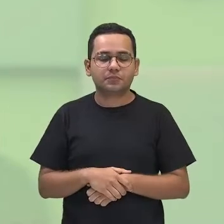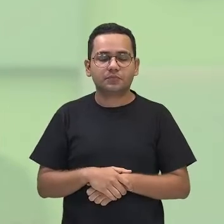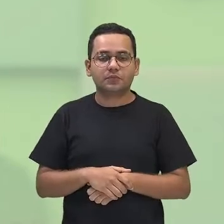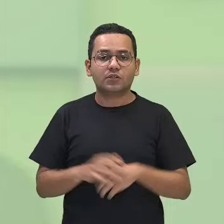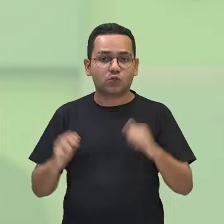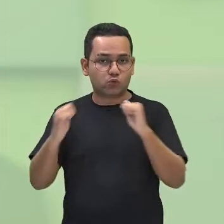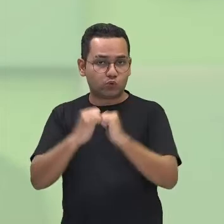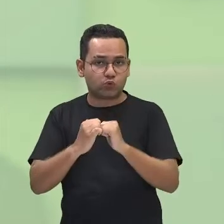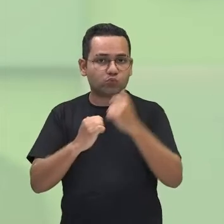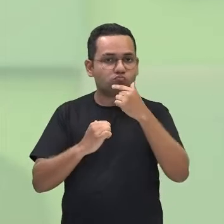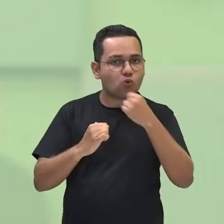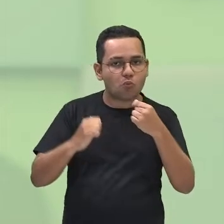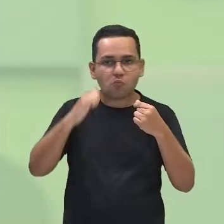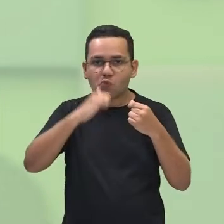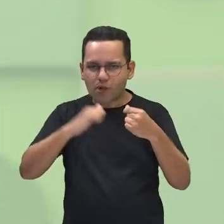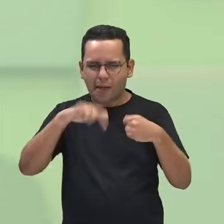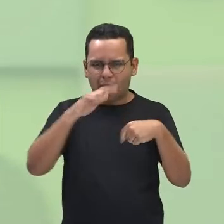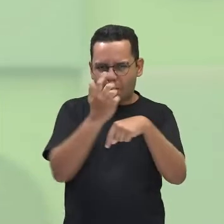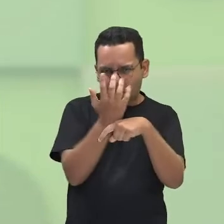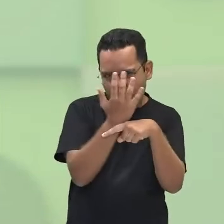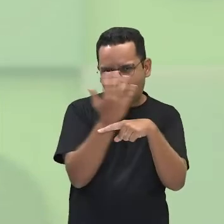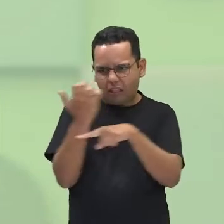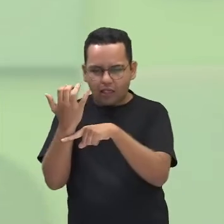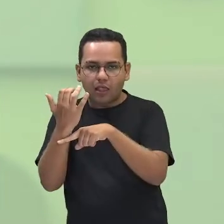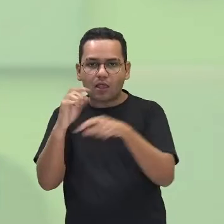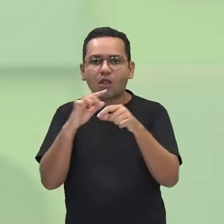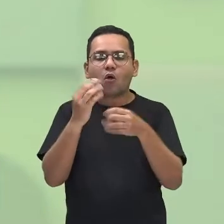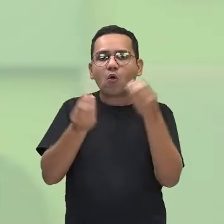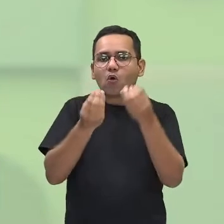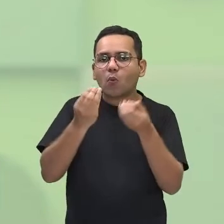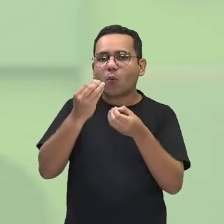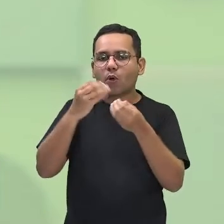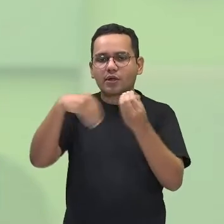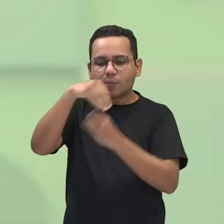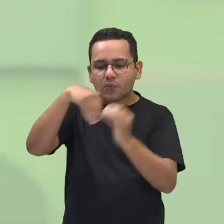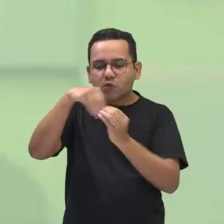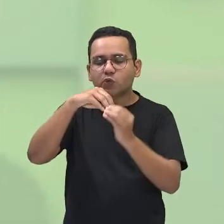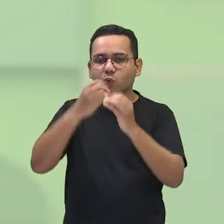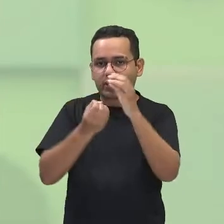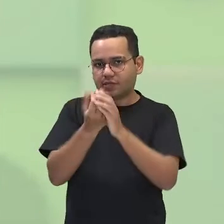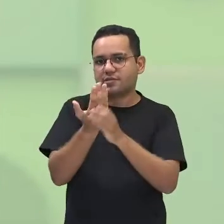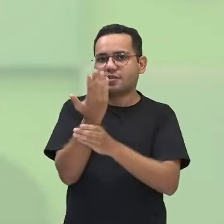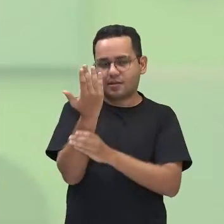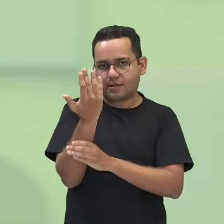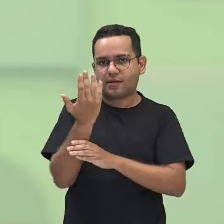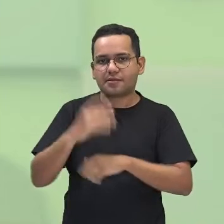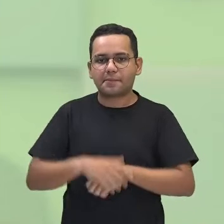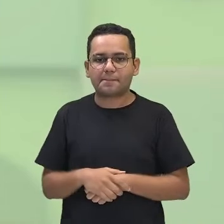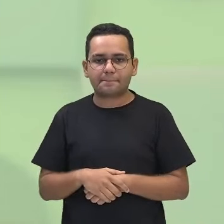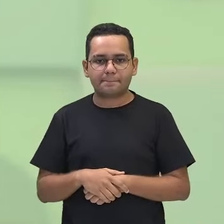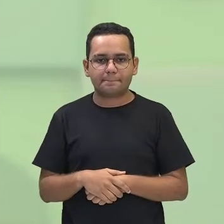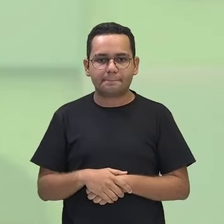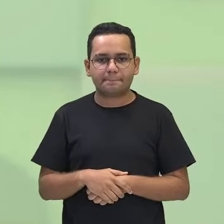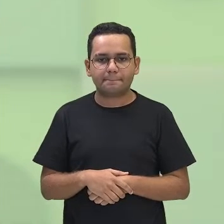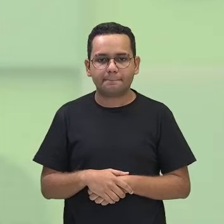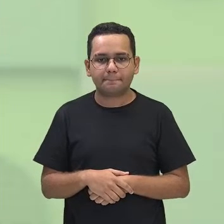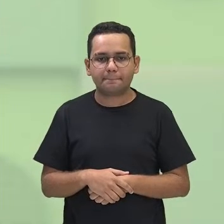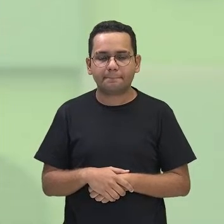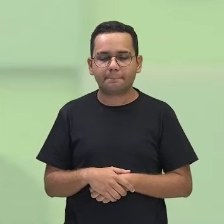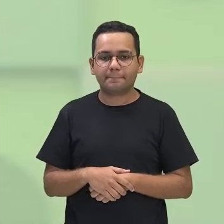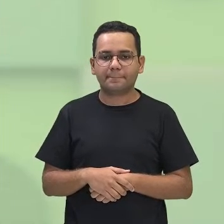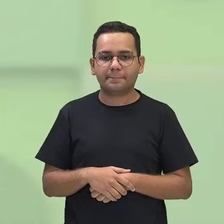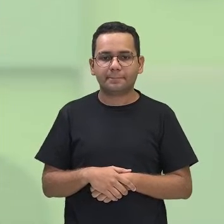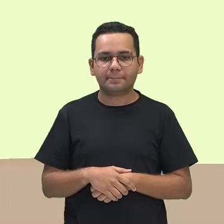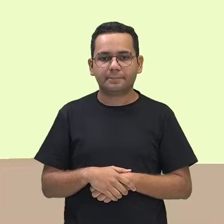feminina e então vai haver a fecundação. Vejam aí como é que ocorre a liberação desses esporos na estrutura masculina.